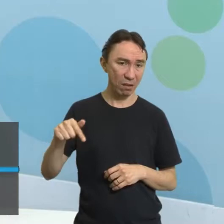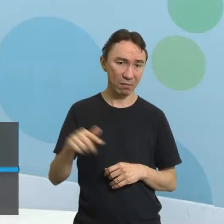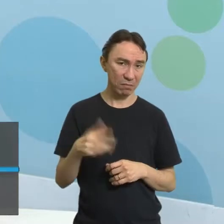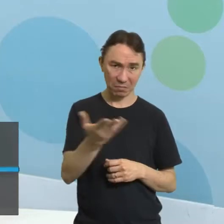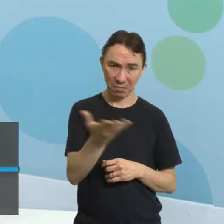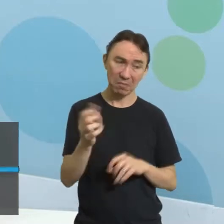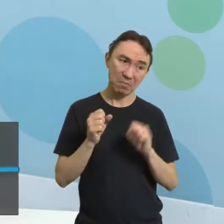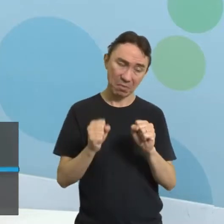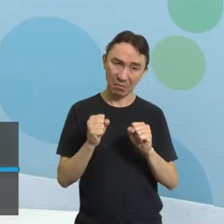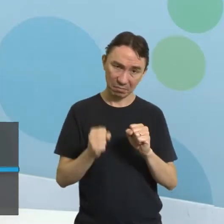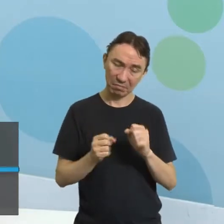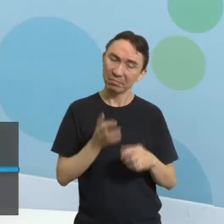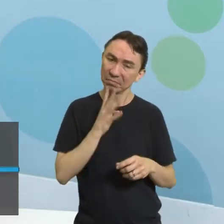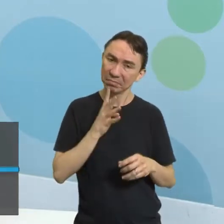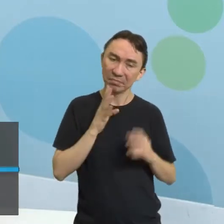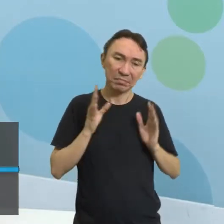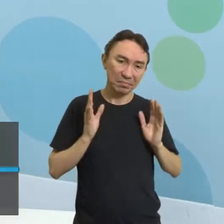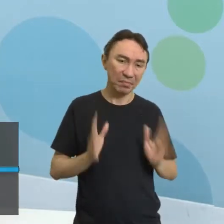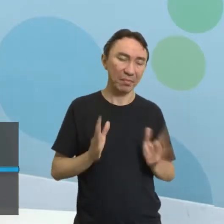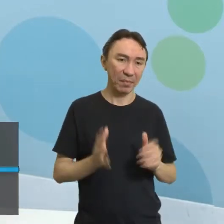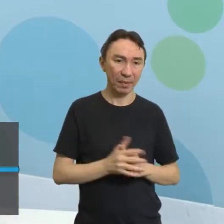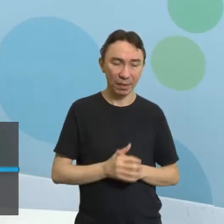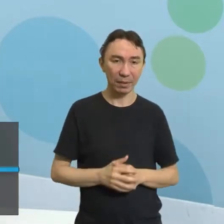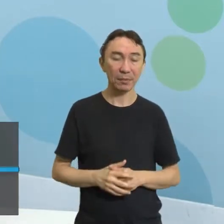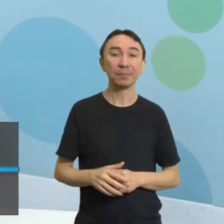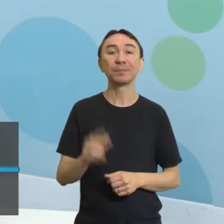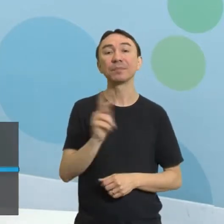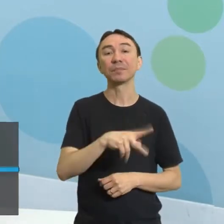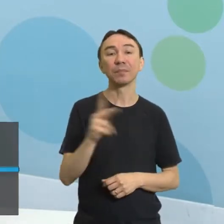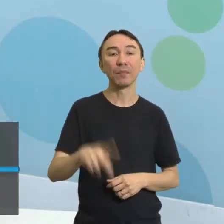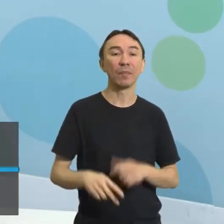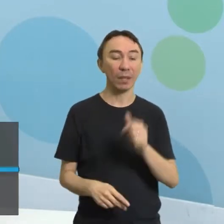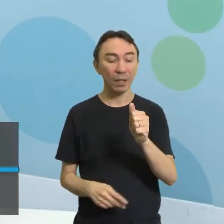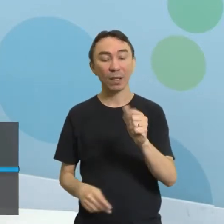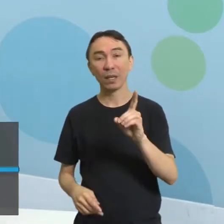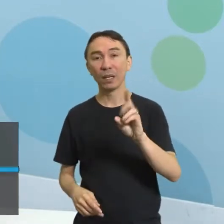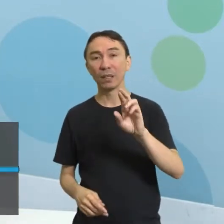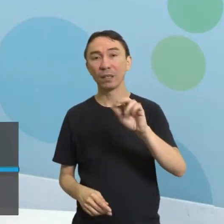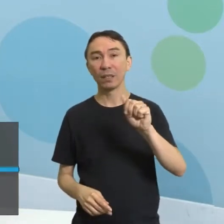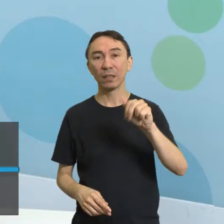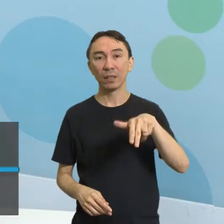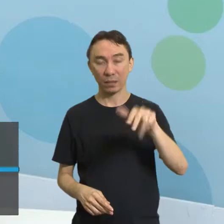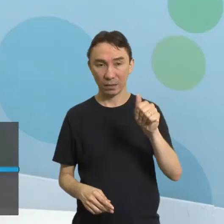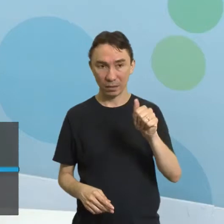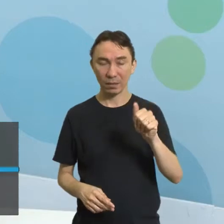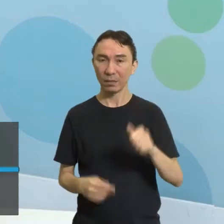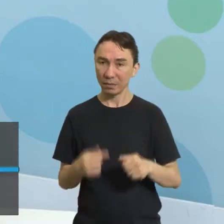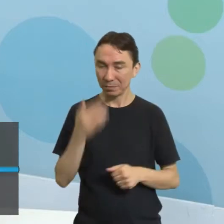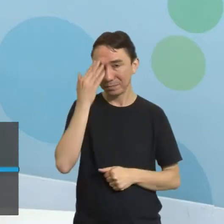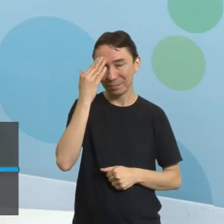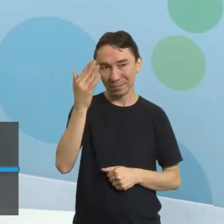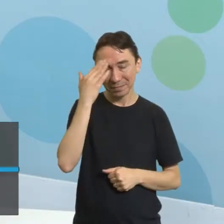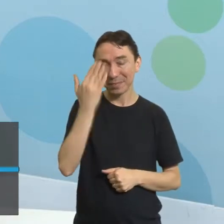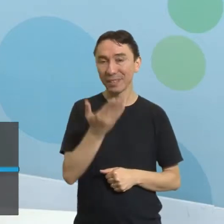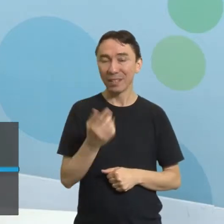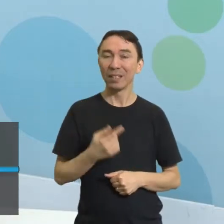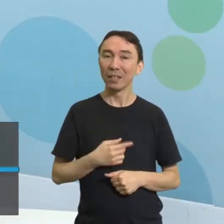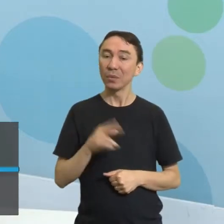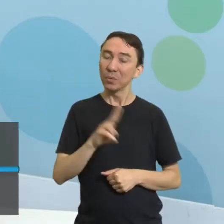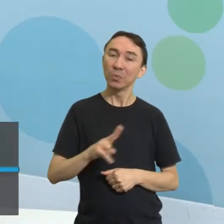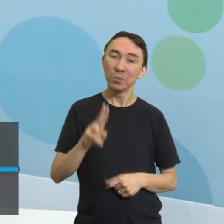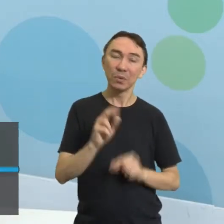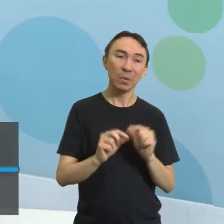eu agradeço aqui a professora Adriana, que contribui, dizendo que utiliza a investigação científica por